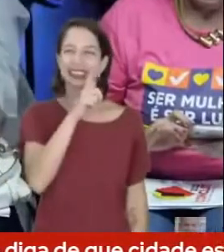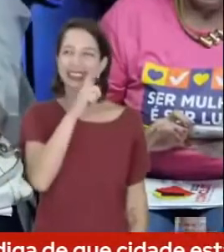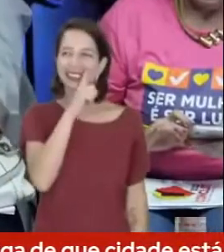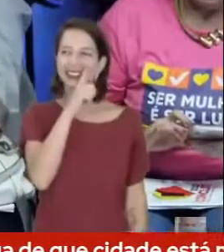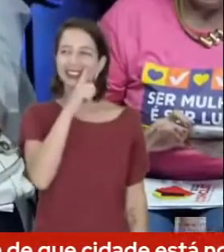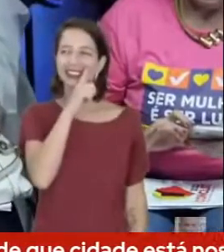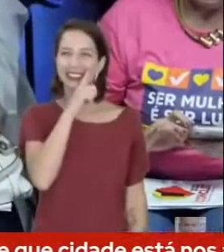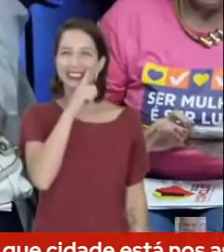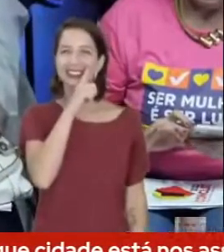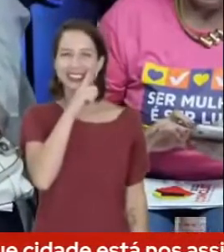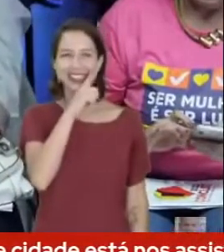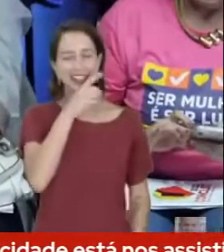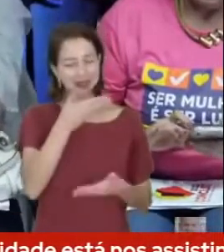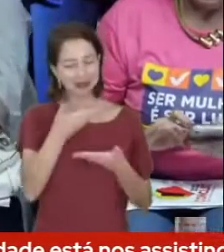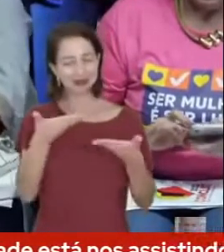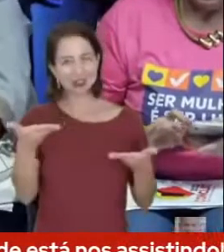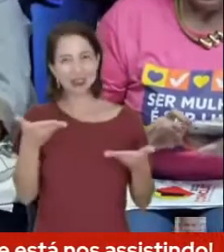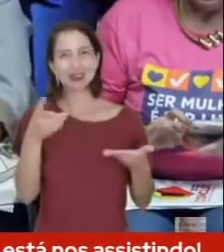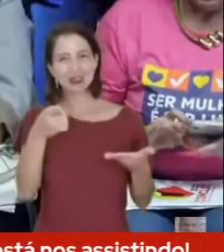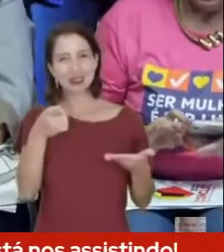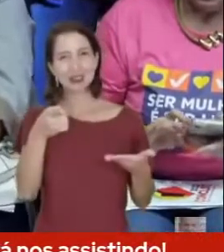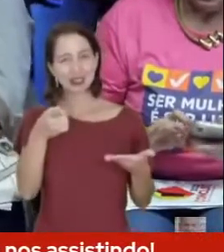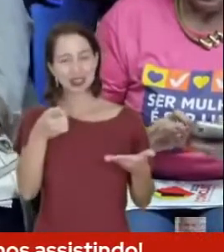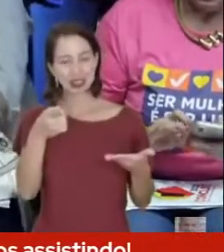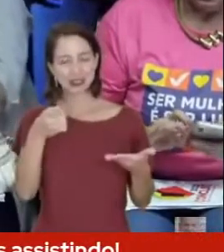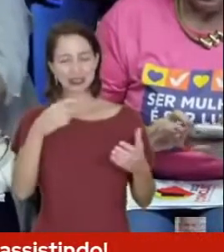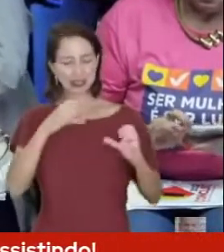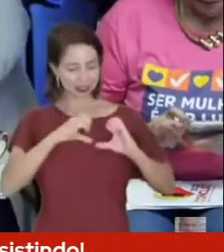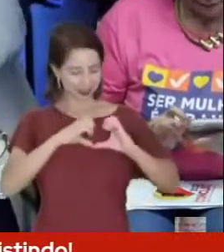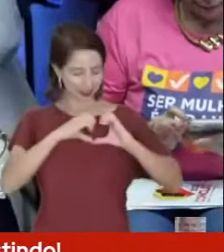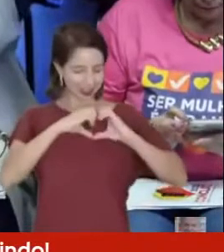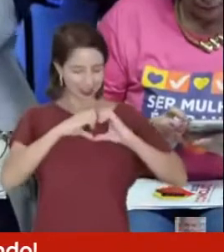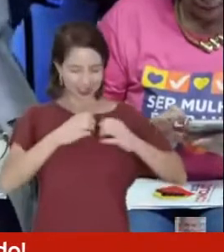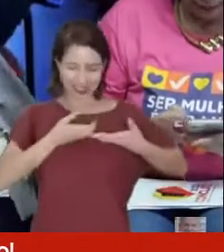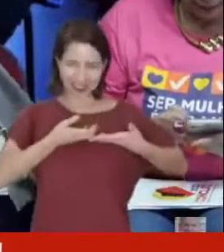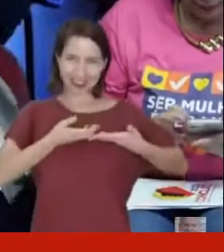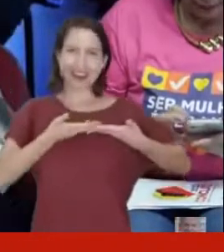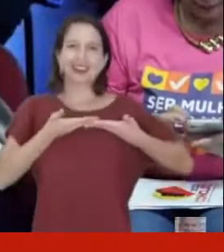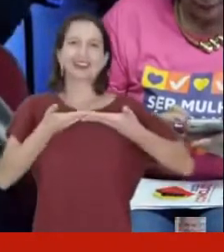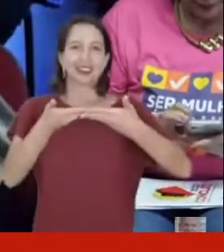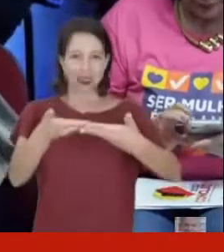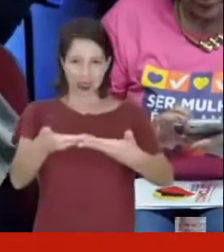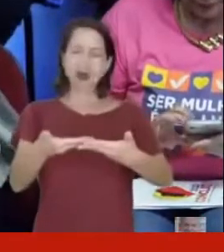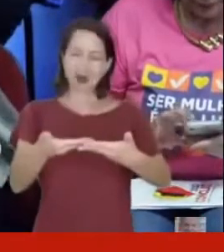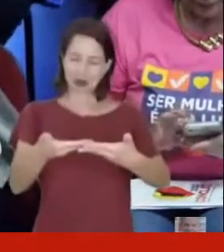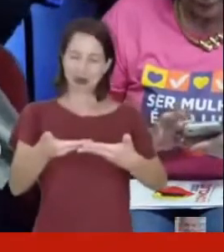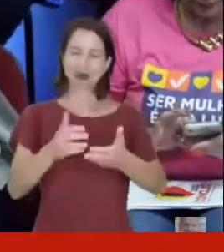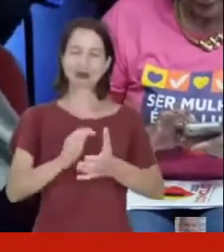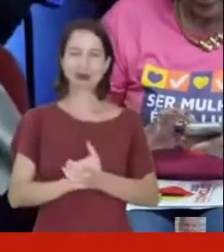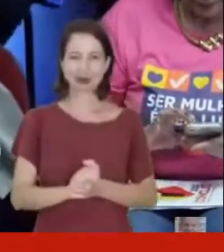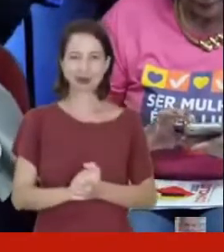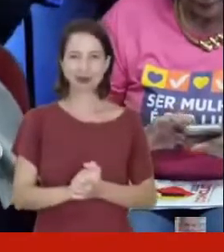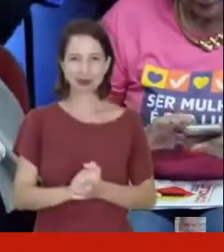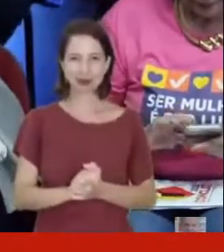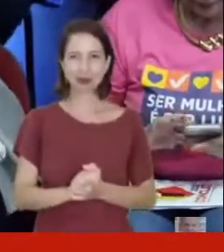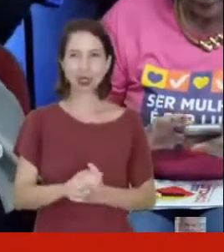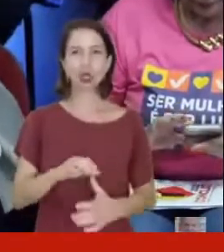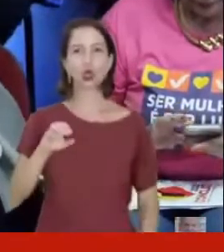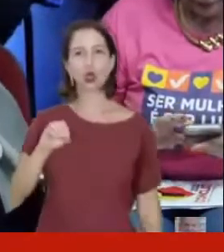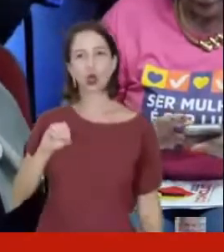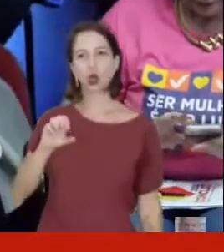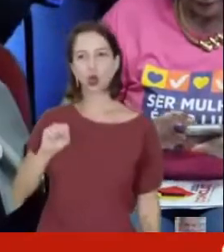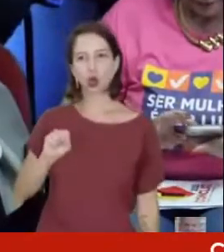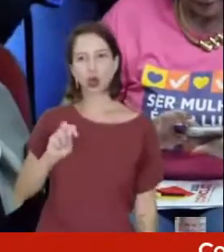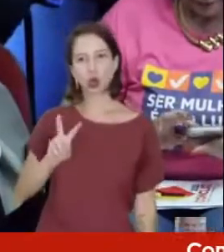você. E em nome do nosso presidente, Oswaldo da Nova Central, quero agradecer